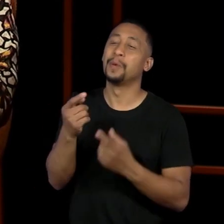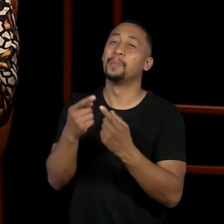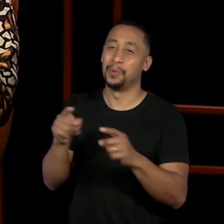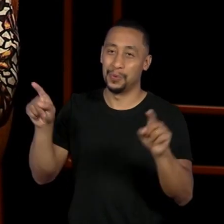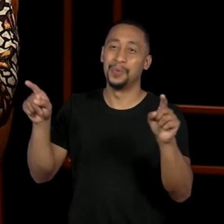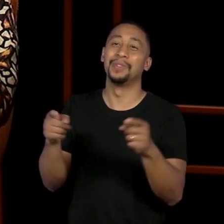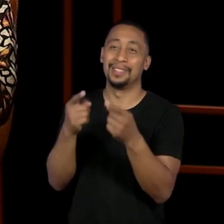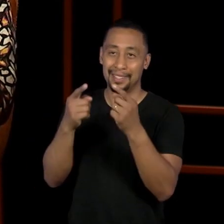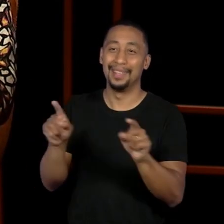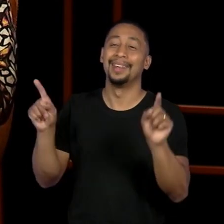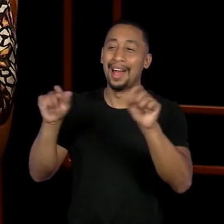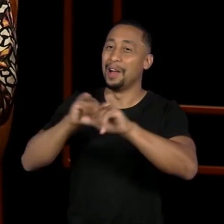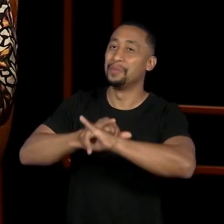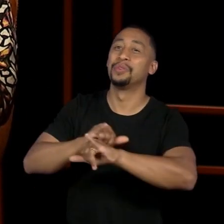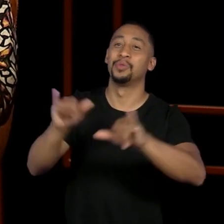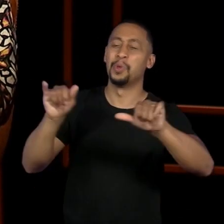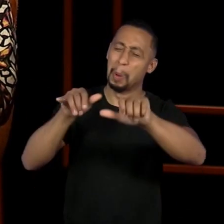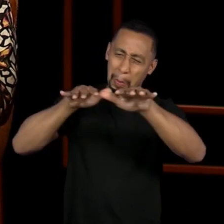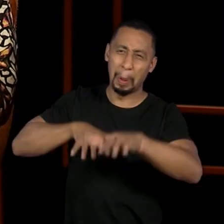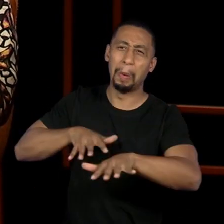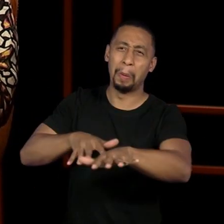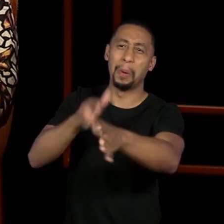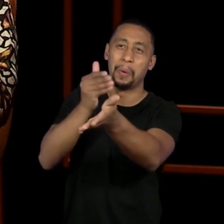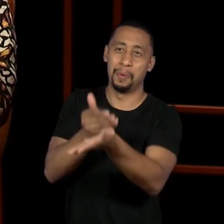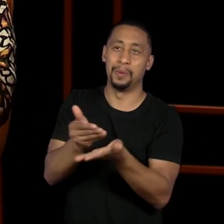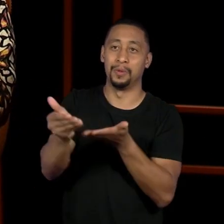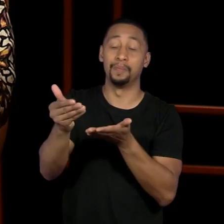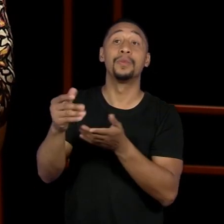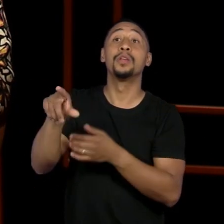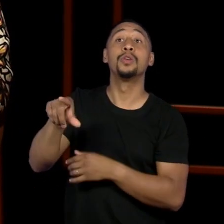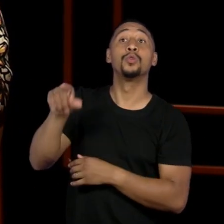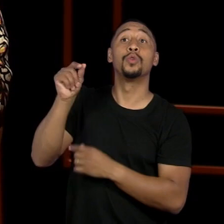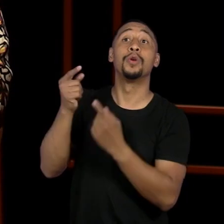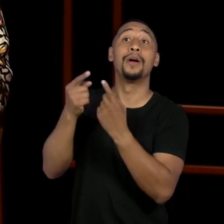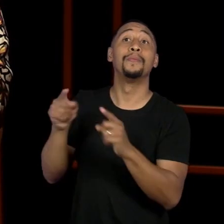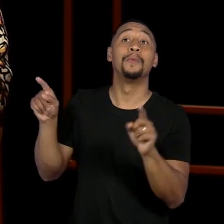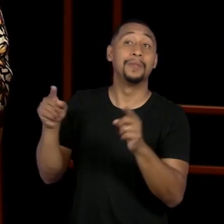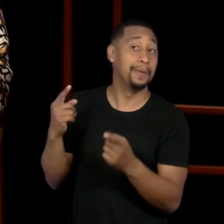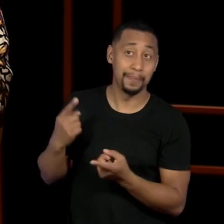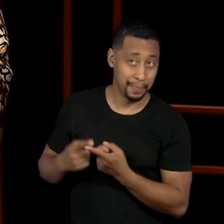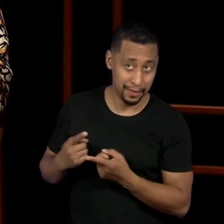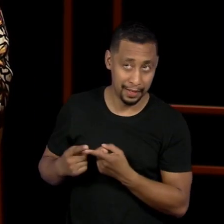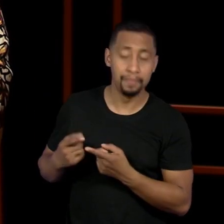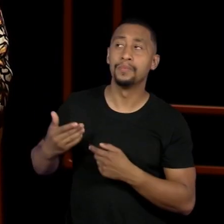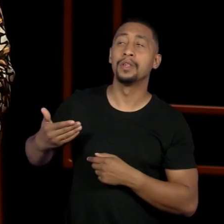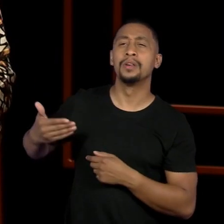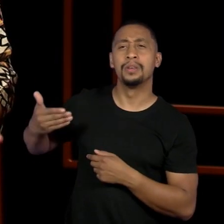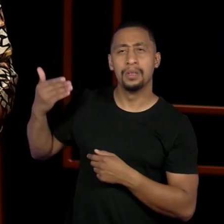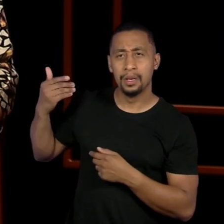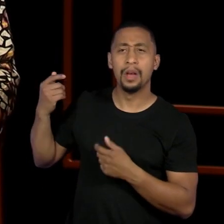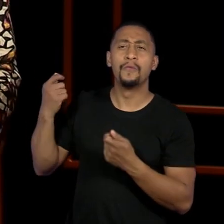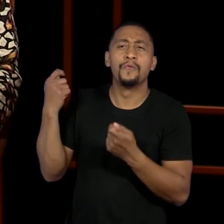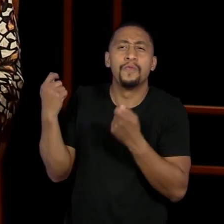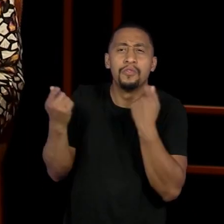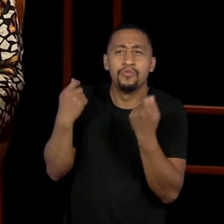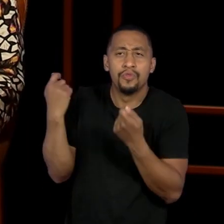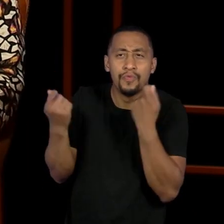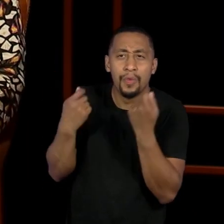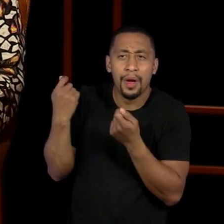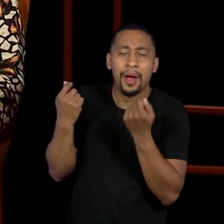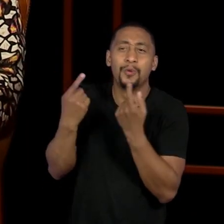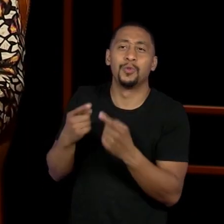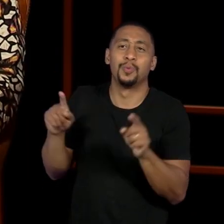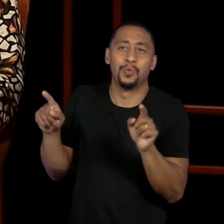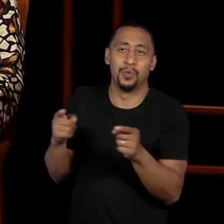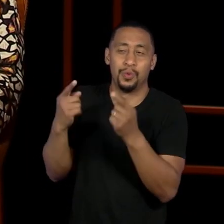uma música escolhida porque tinha ganho um Festival da Canção há pouco tempo, do Paulo de Carvalho,